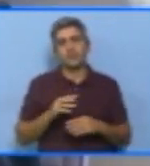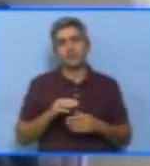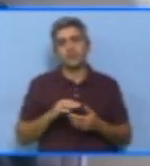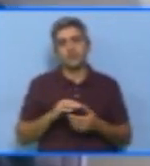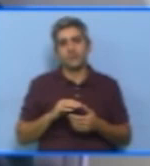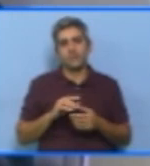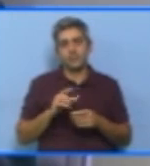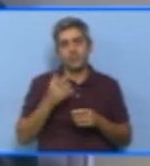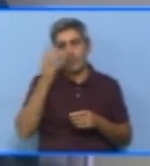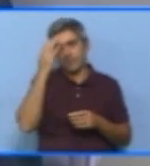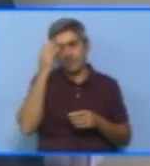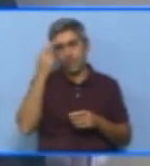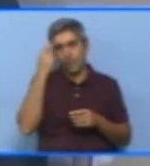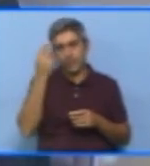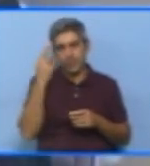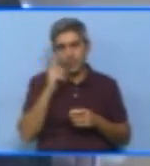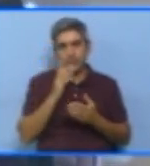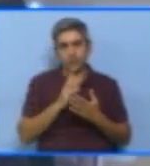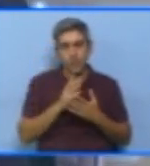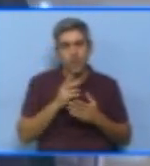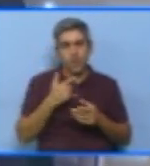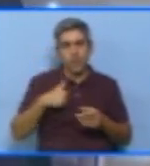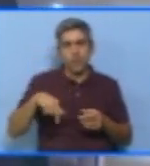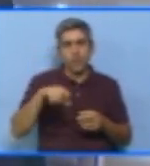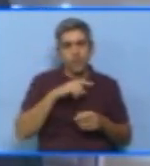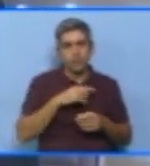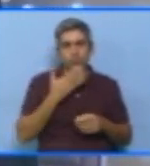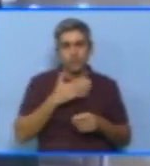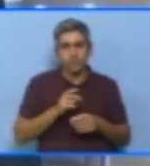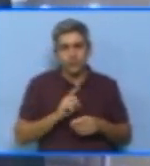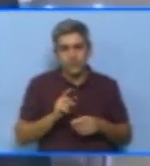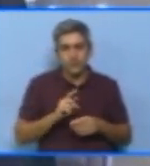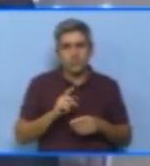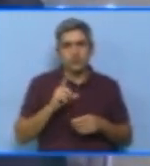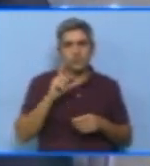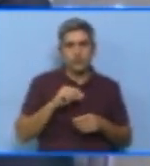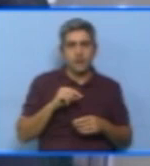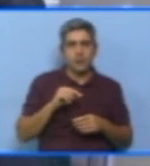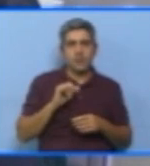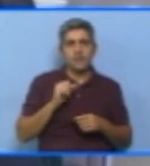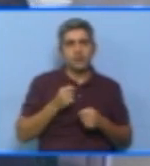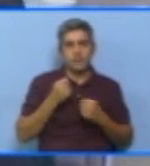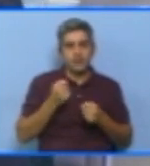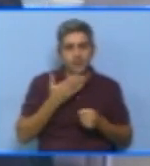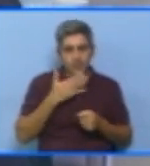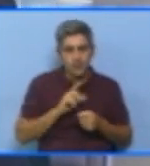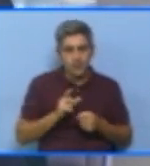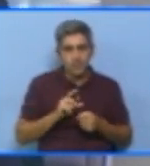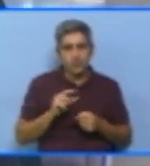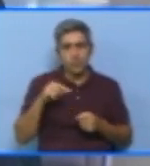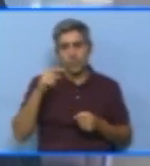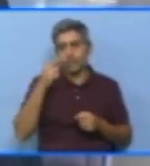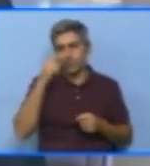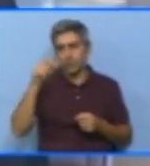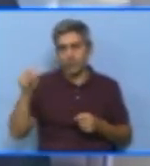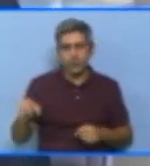de compreender não apenas as nossas insuficiências, como também as insuficiências dos